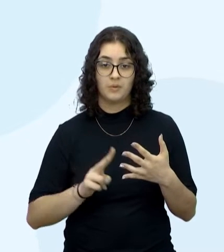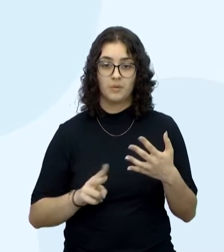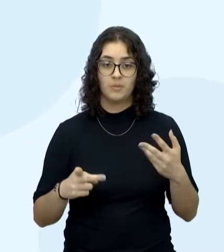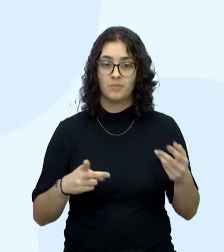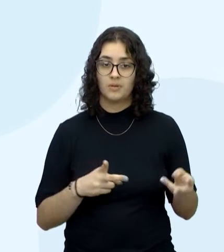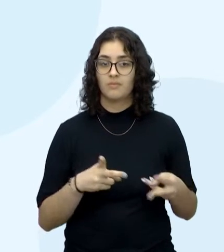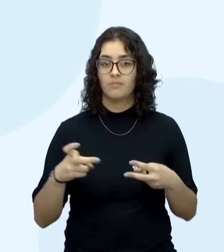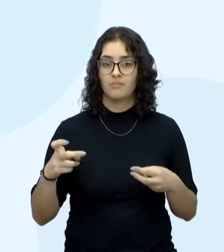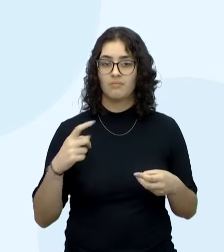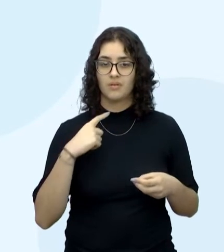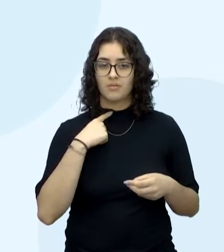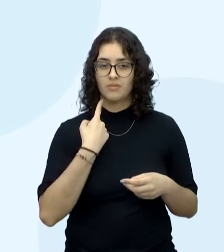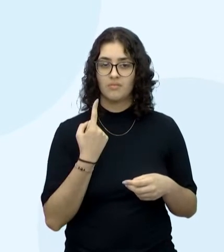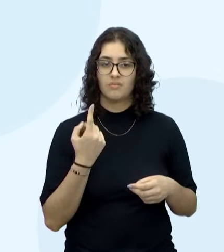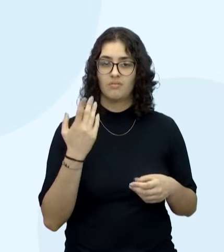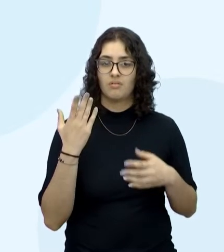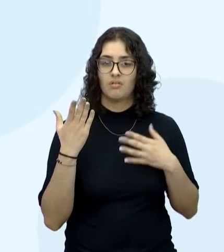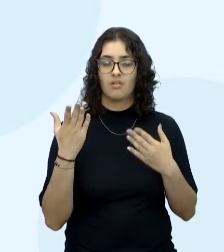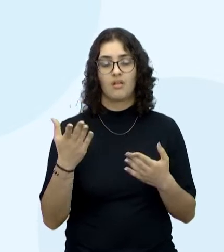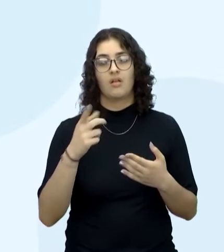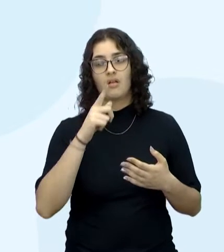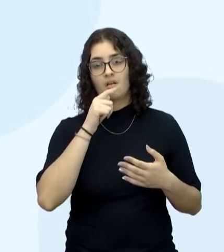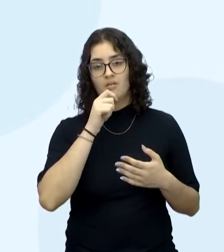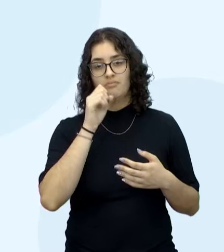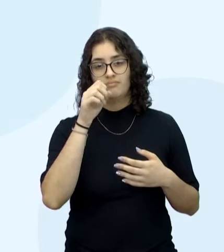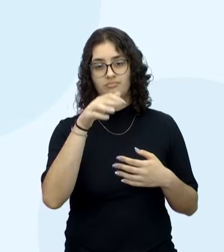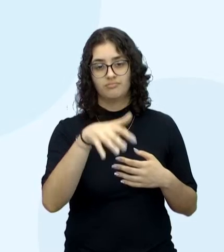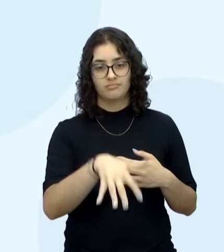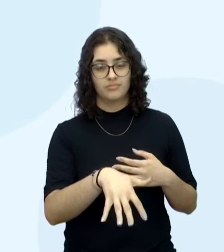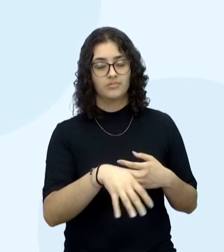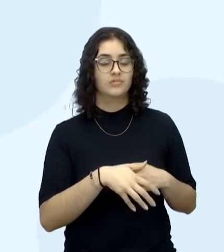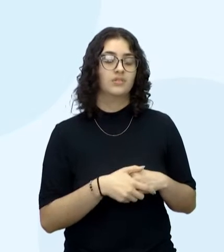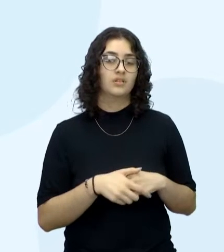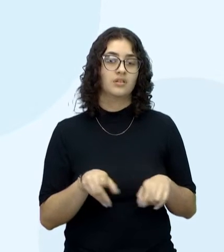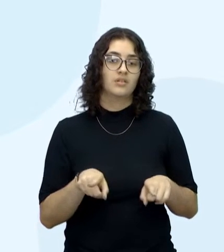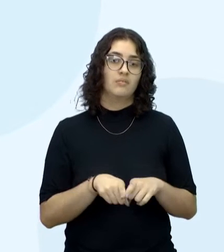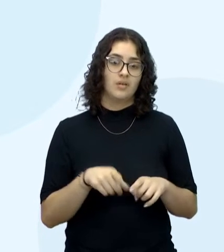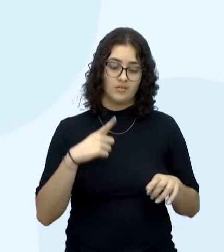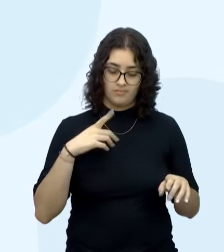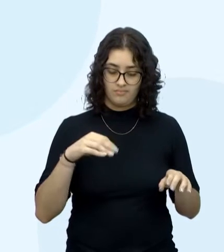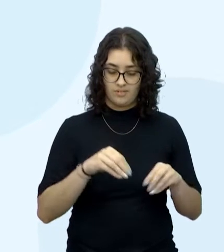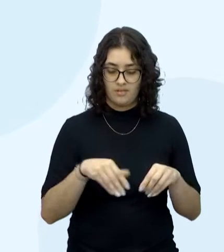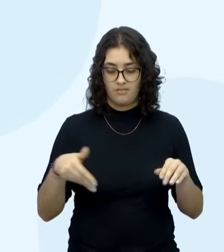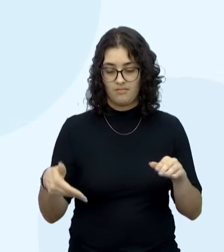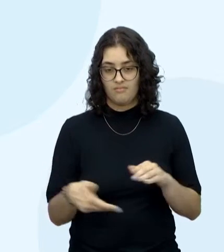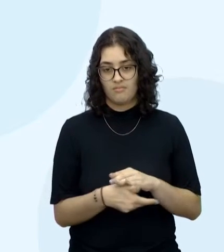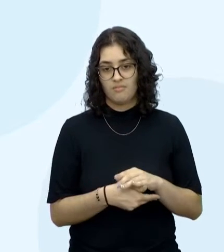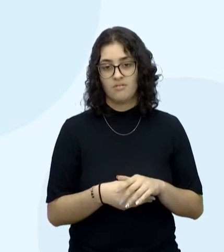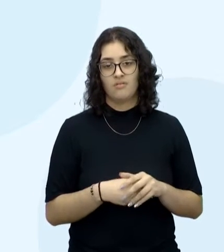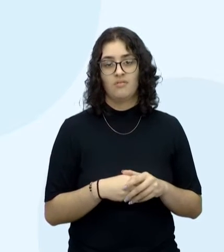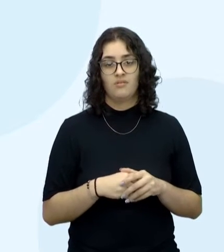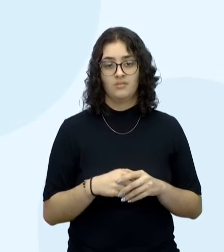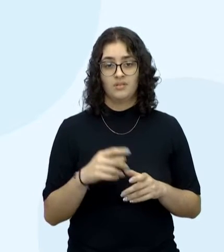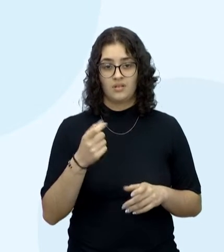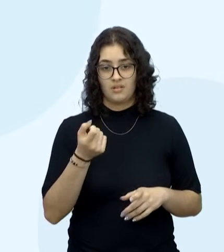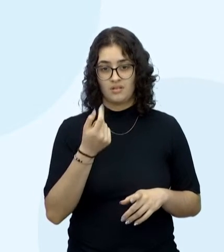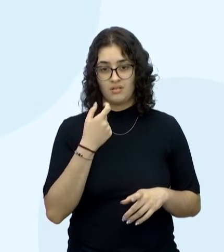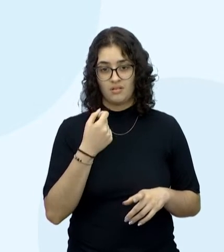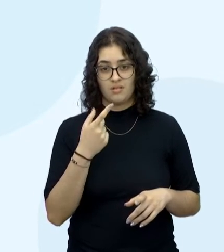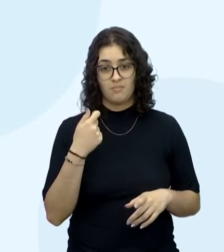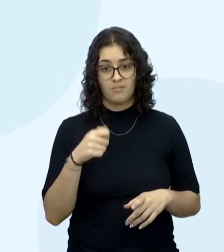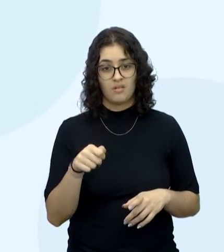na rede de esgoto doméstico, nas águas superficiais e no subsolo. Os fármacos são desenvolvidos para